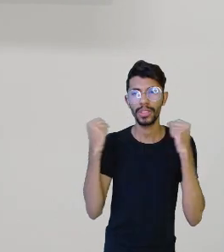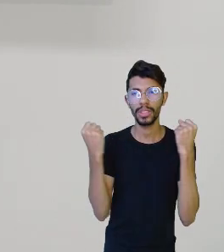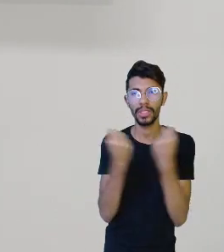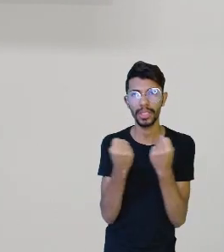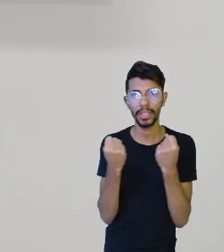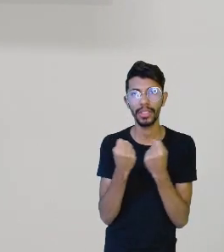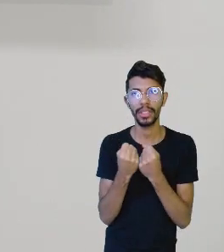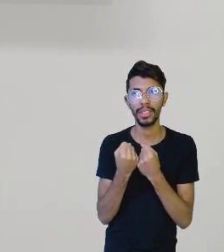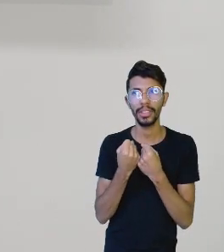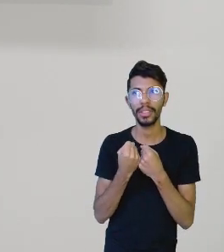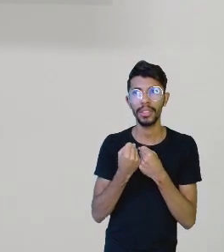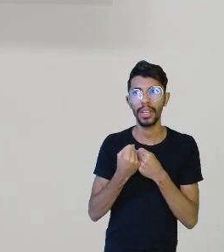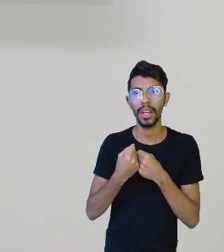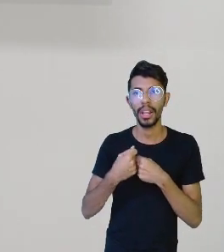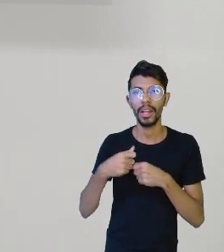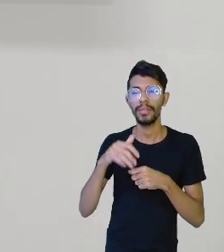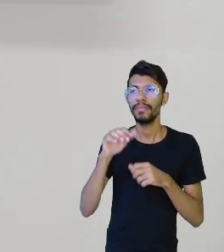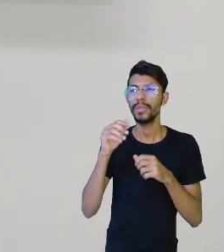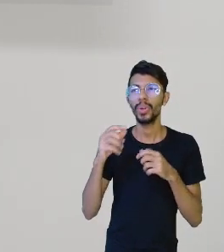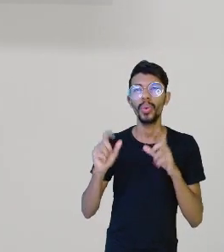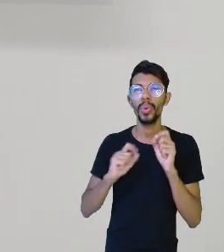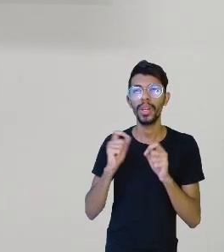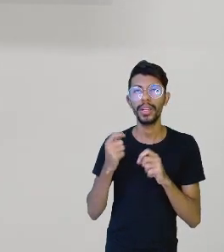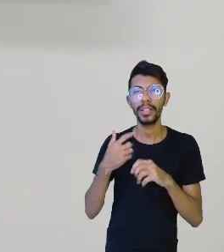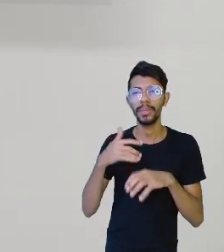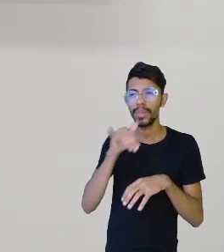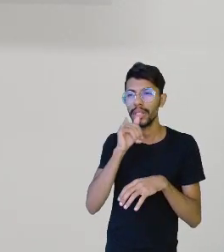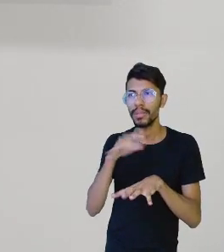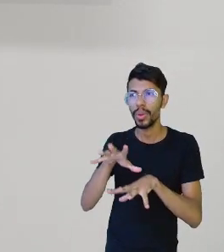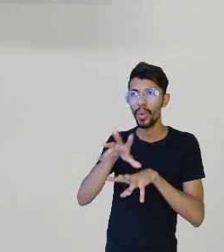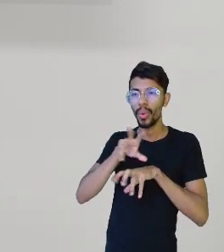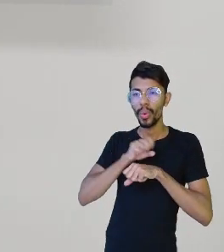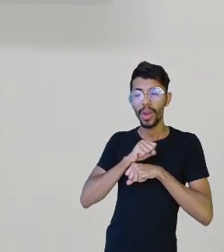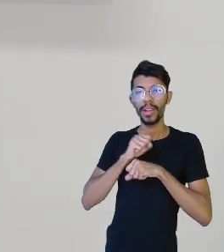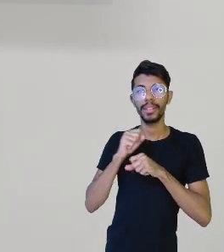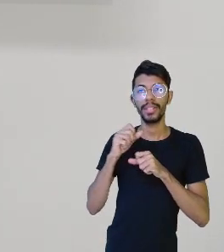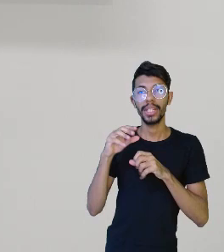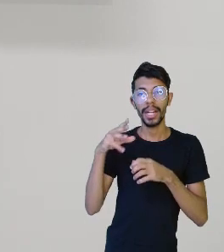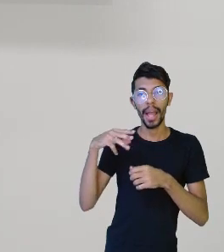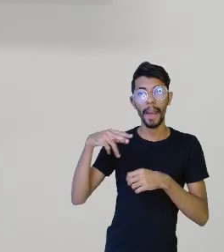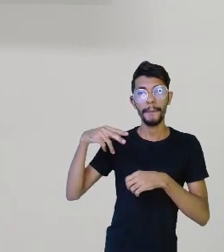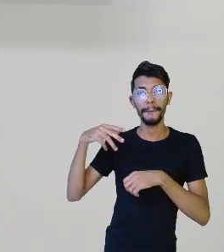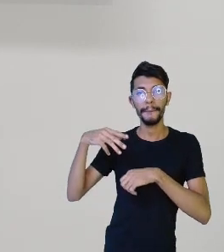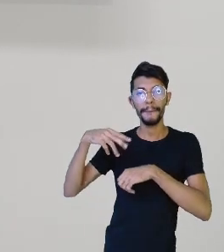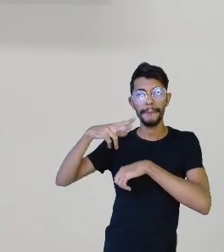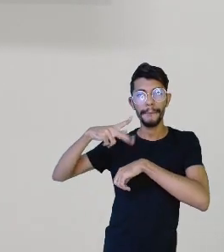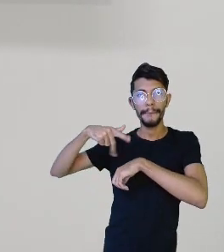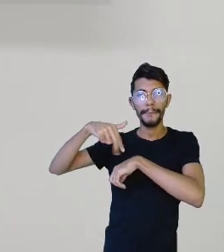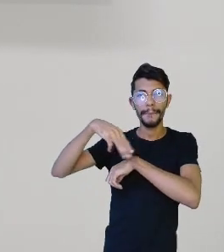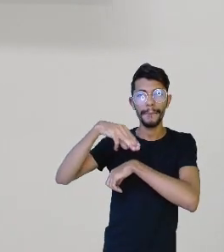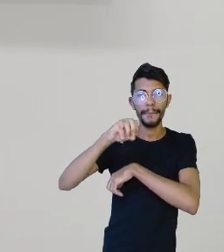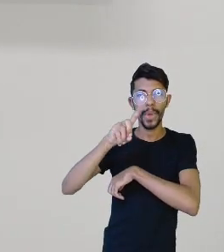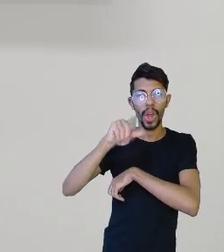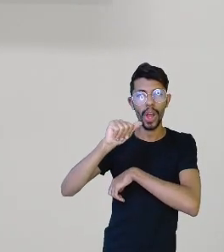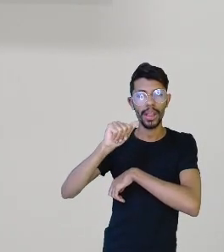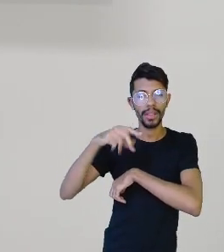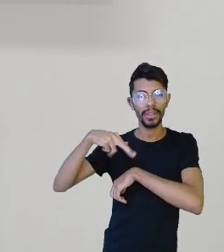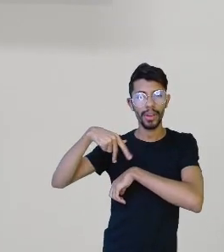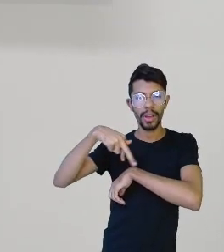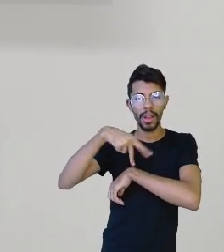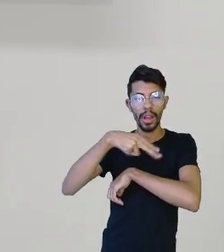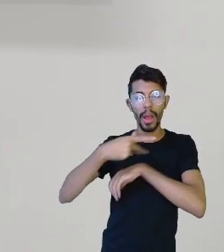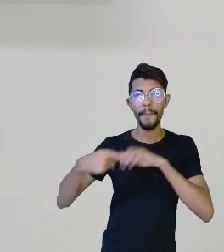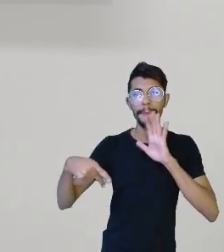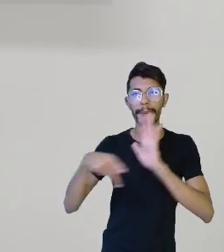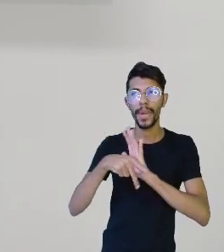sociedade, ela se inspirava na moda que a França ditava. Então, se a França dissesse, o povo da França, estivesse